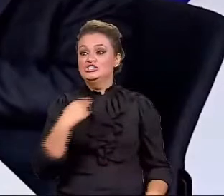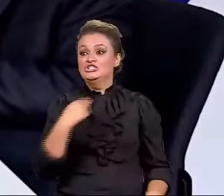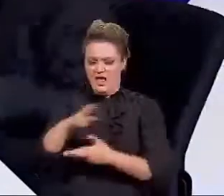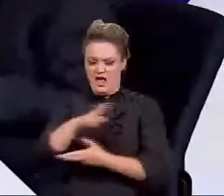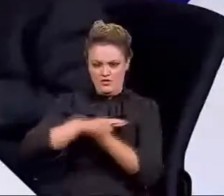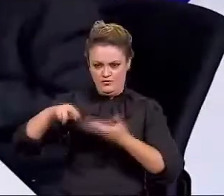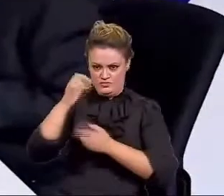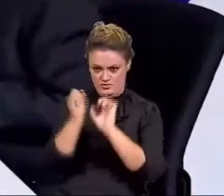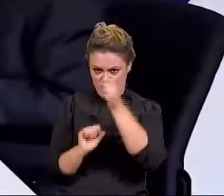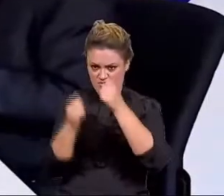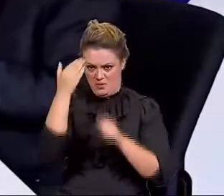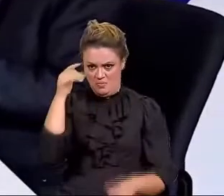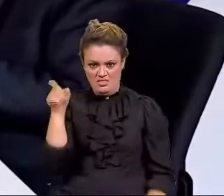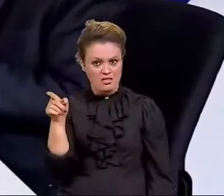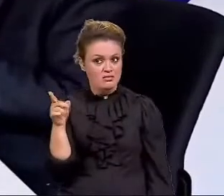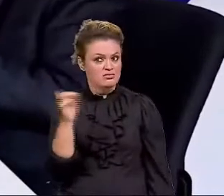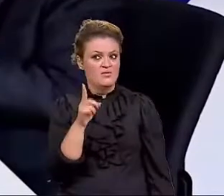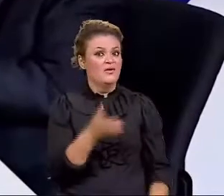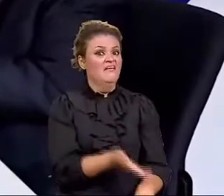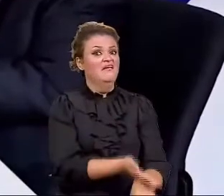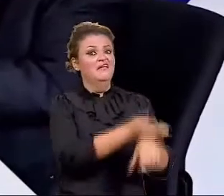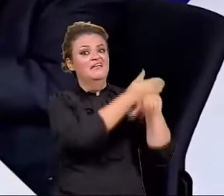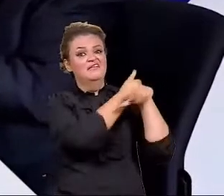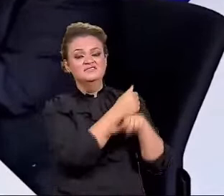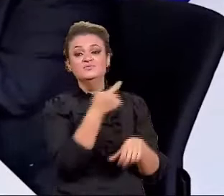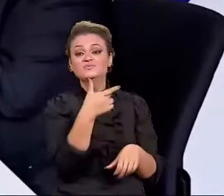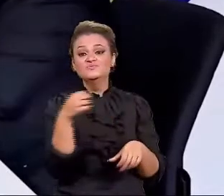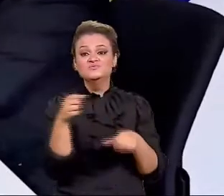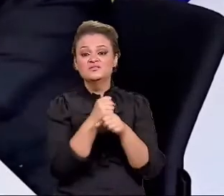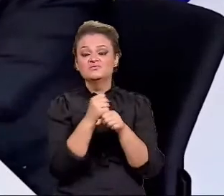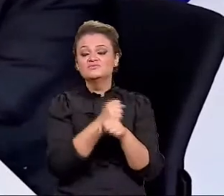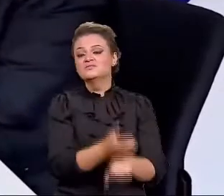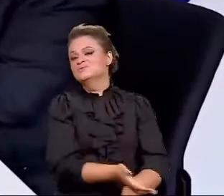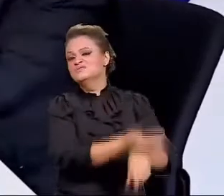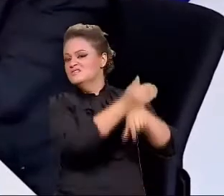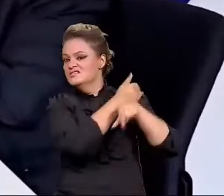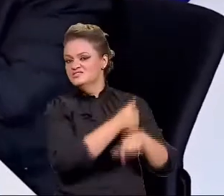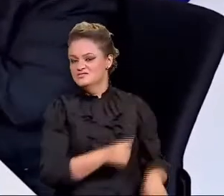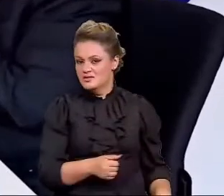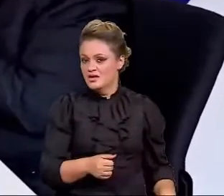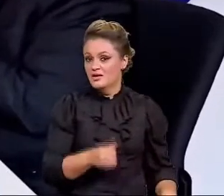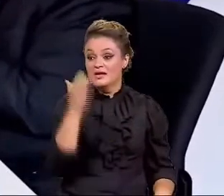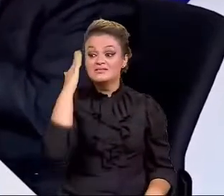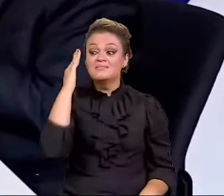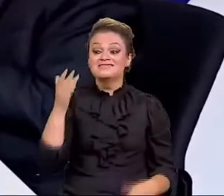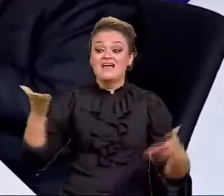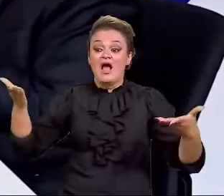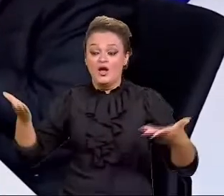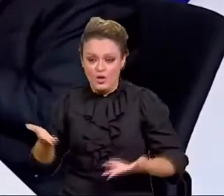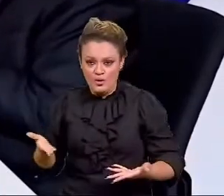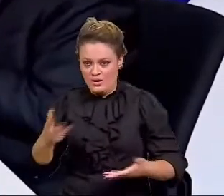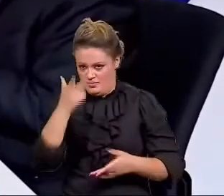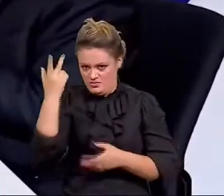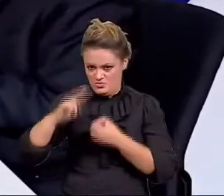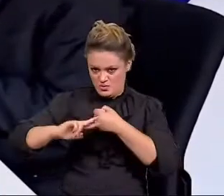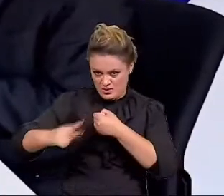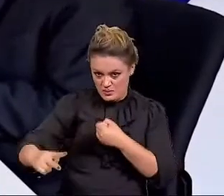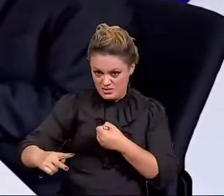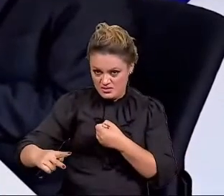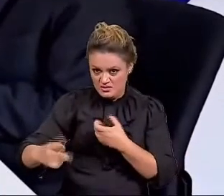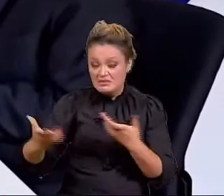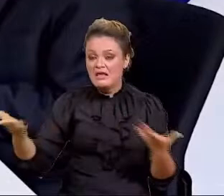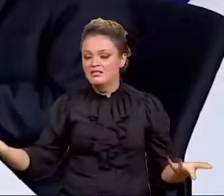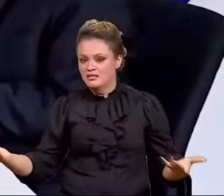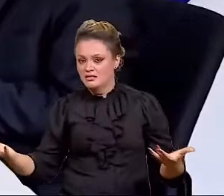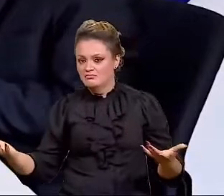de 200 anos atrás. Eu quero saber se as pessoas estão pagando a dívida que têm com o planeta Terra. Por